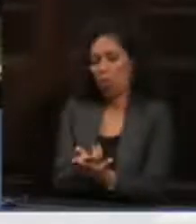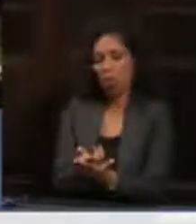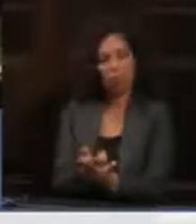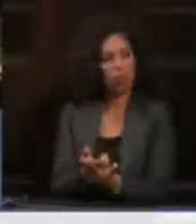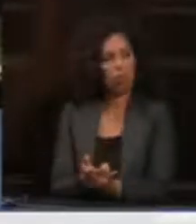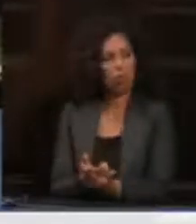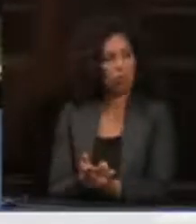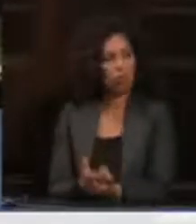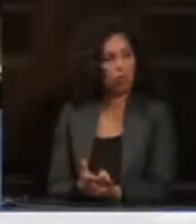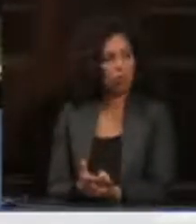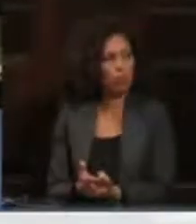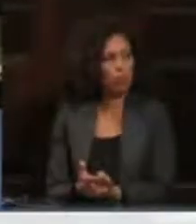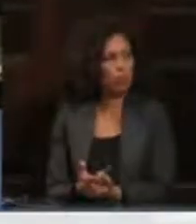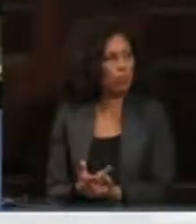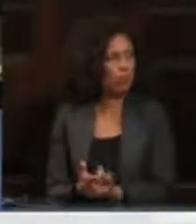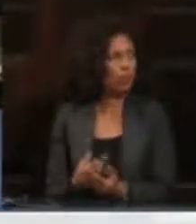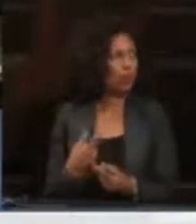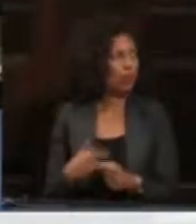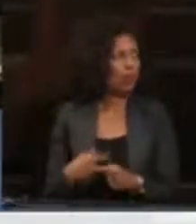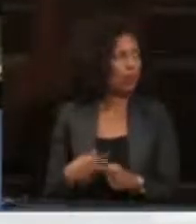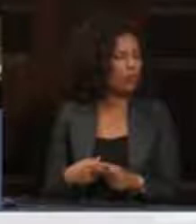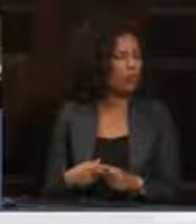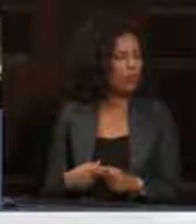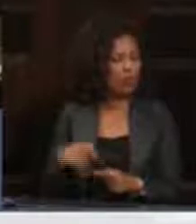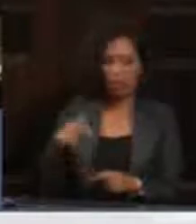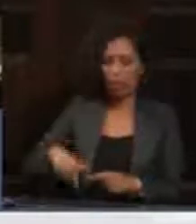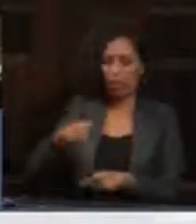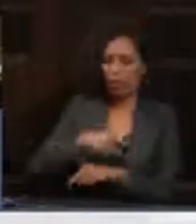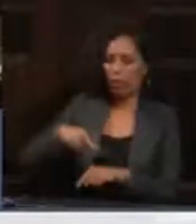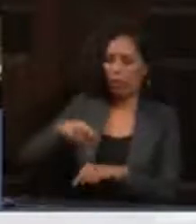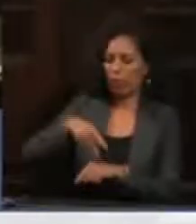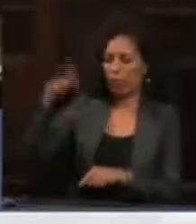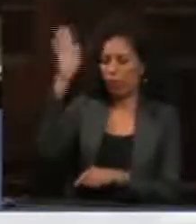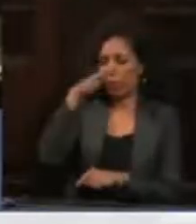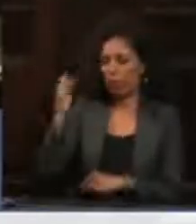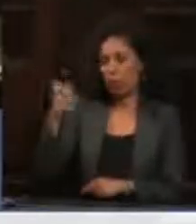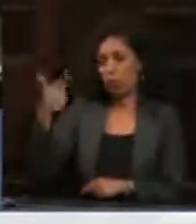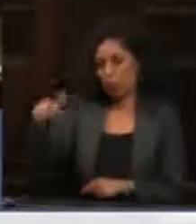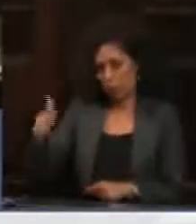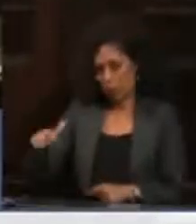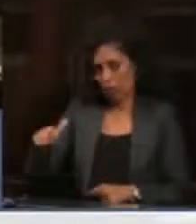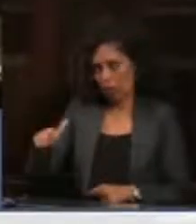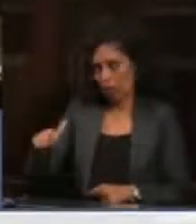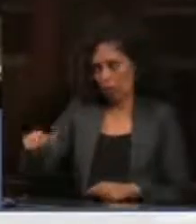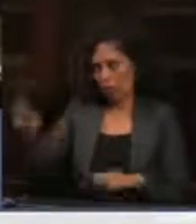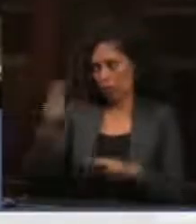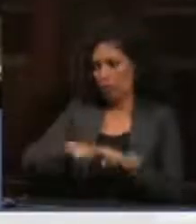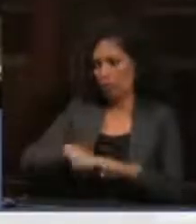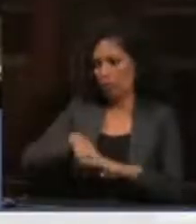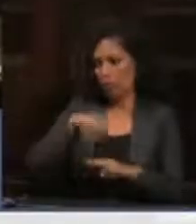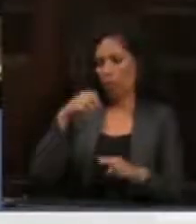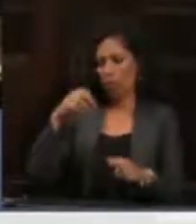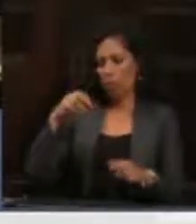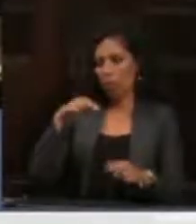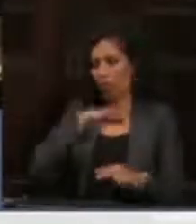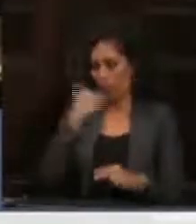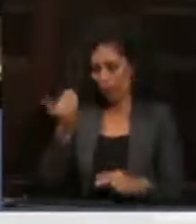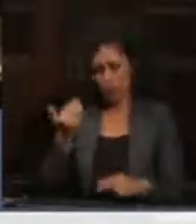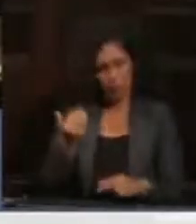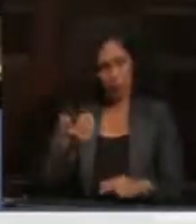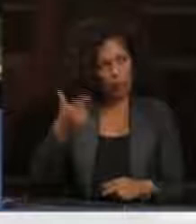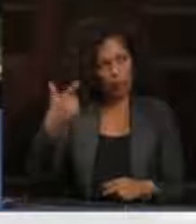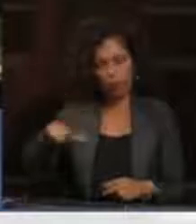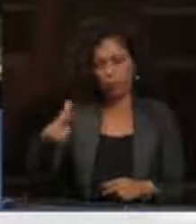não tem aqui no Brasil a pena de morte. Então temos o